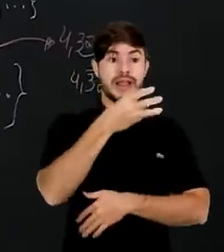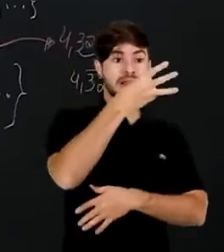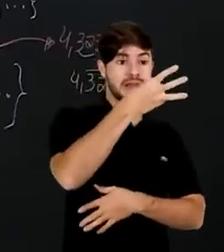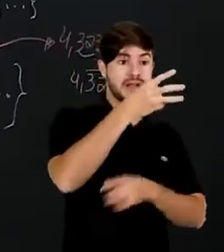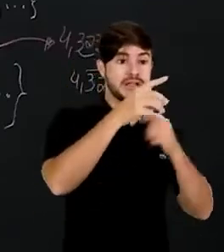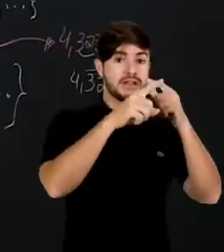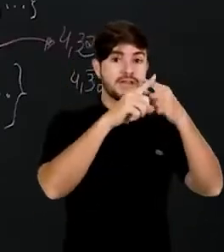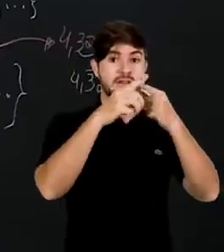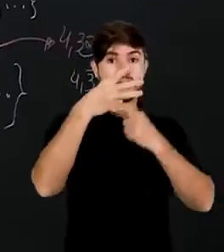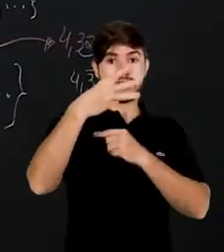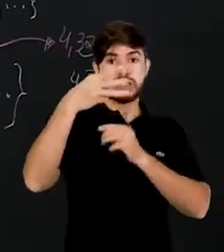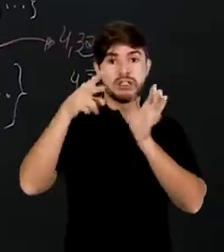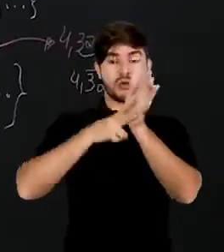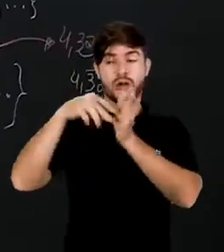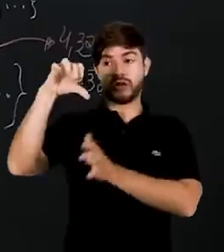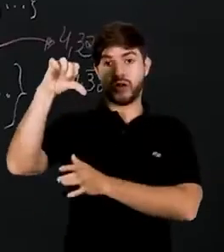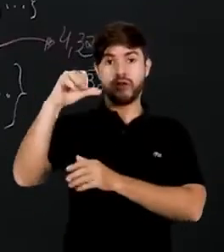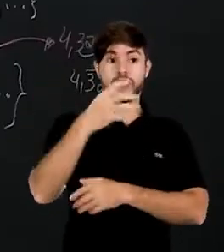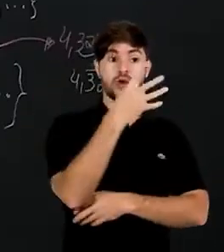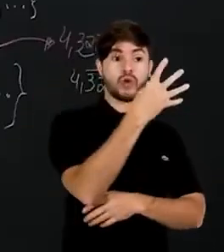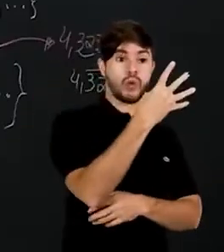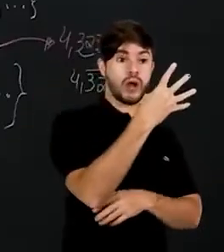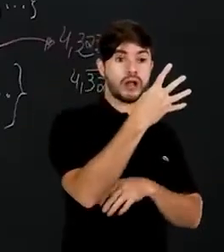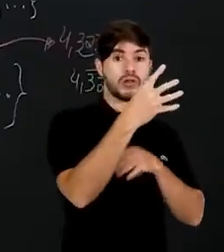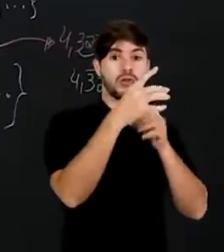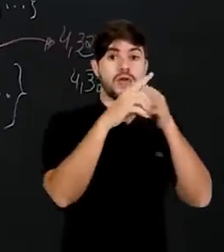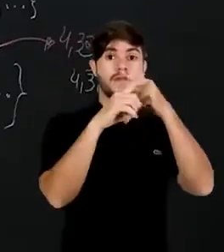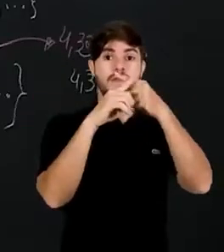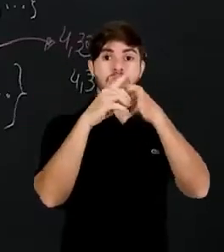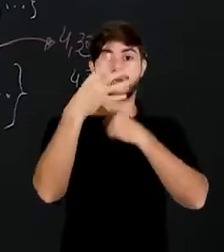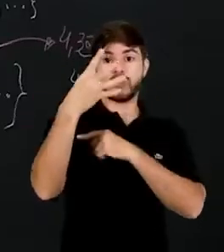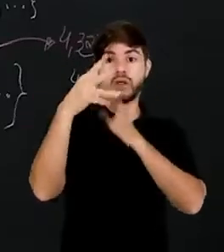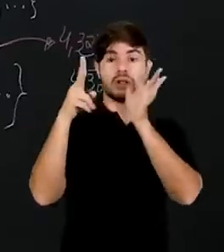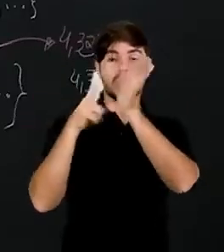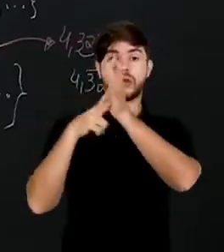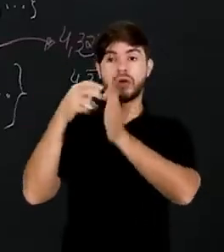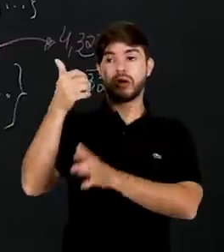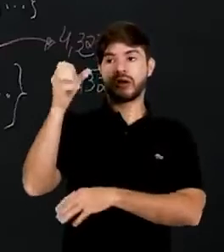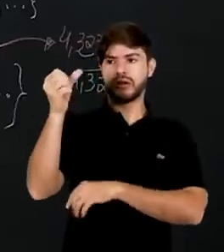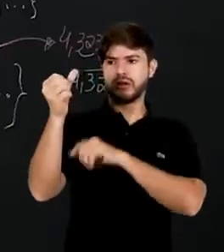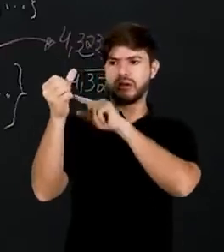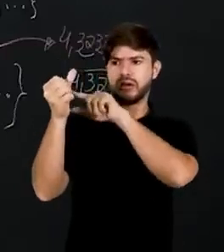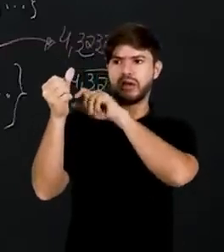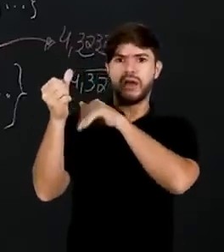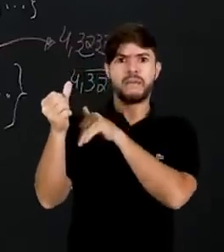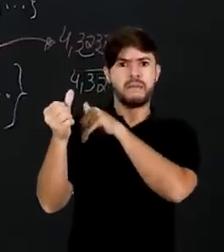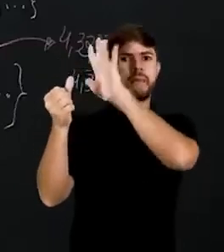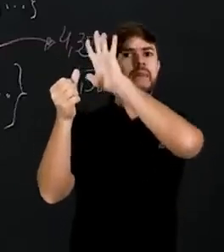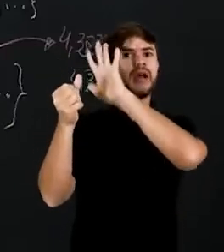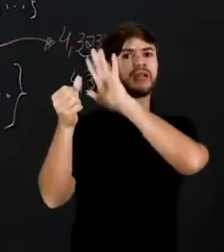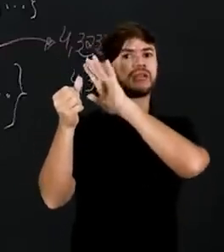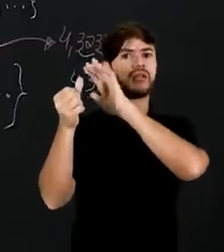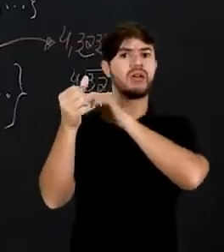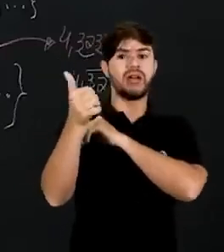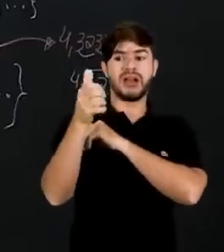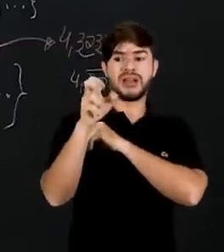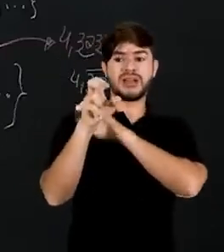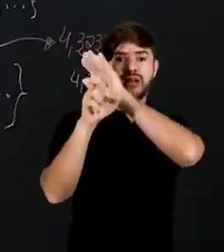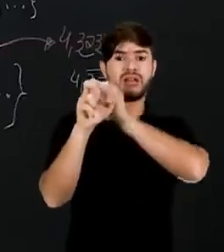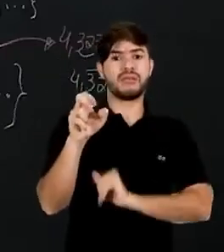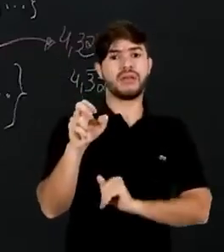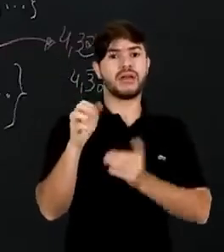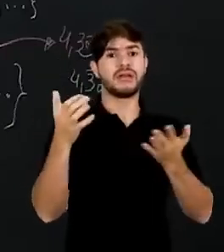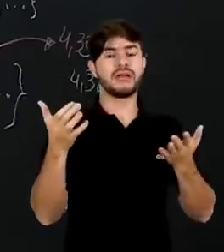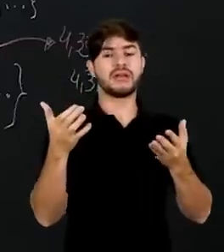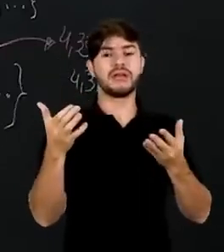vezes 3 é igual a 9, 4 vezes 4 é igual a 16. Opa, se 3 vezes 3 é 9 e 4 vezes